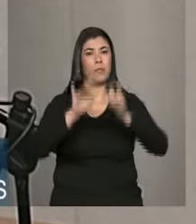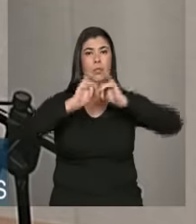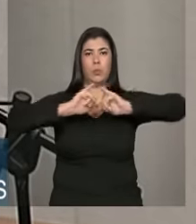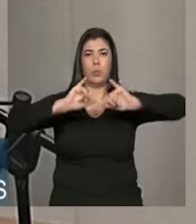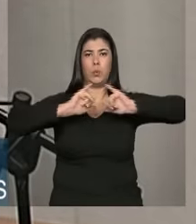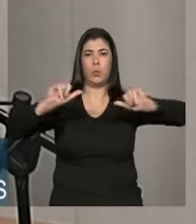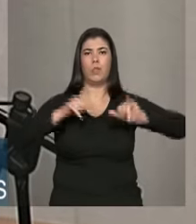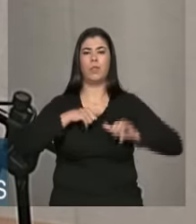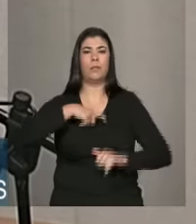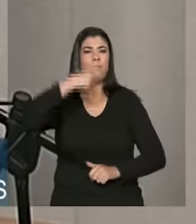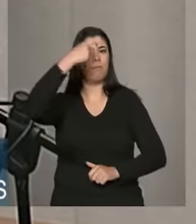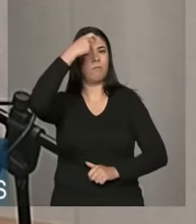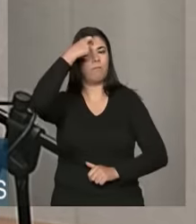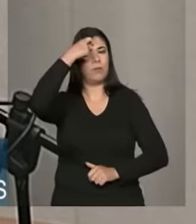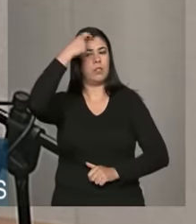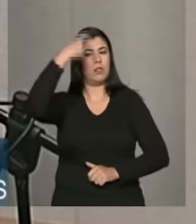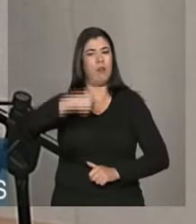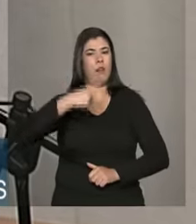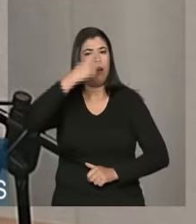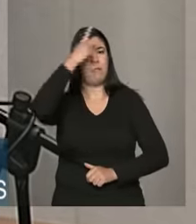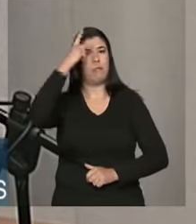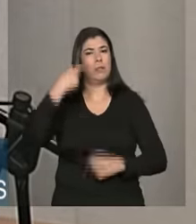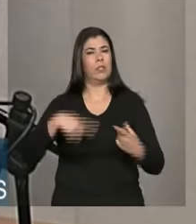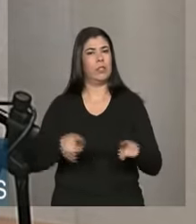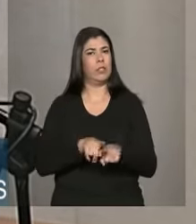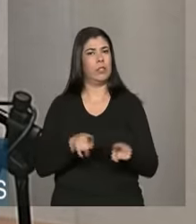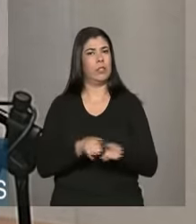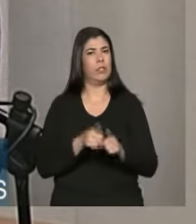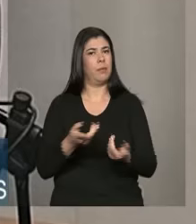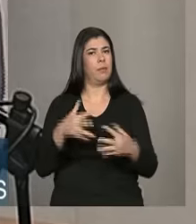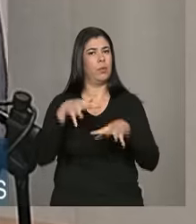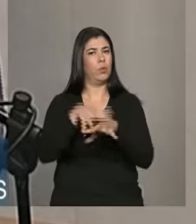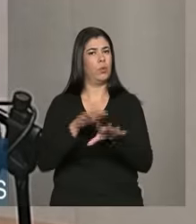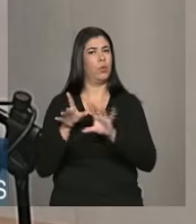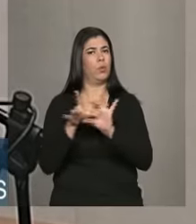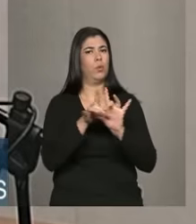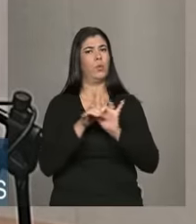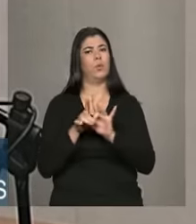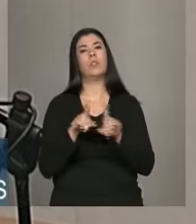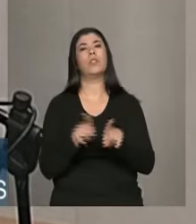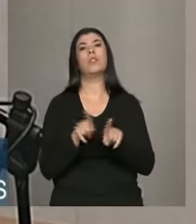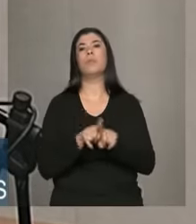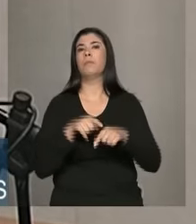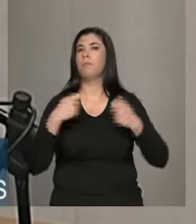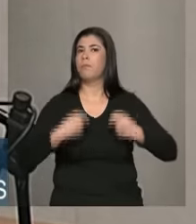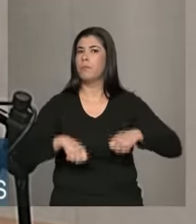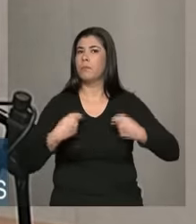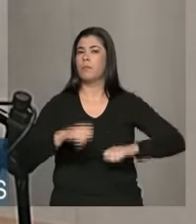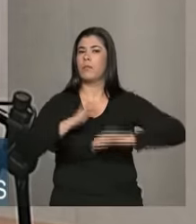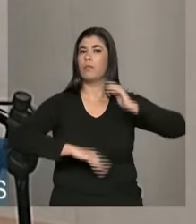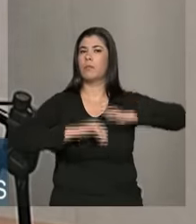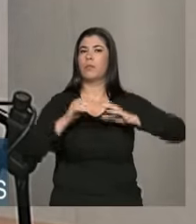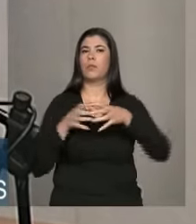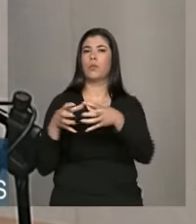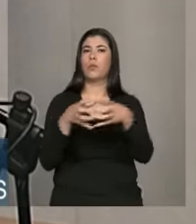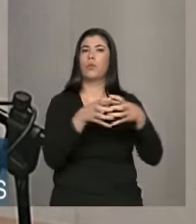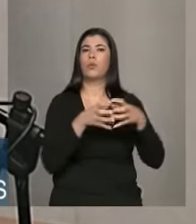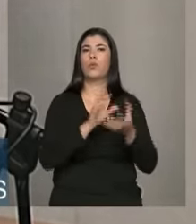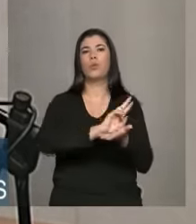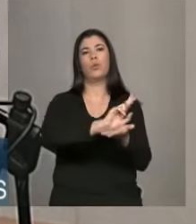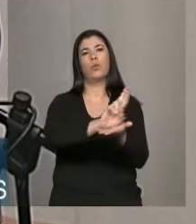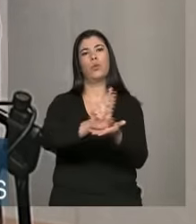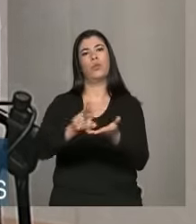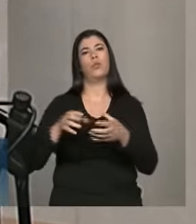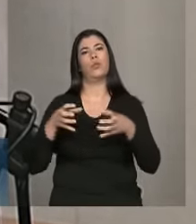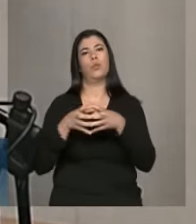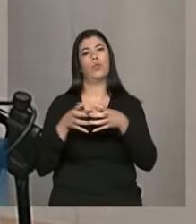maior conscientização é necessário maior integração é necessário maior ação conjunta de todos os órgãos do